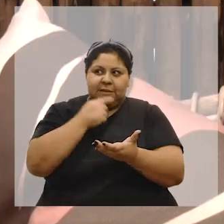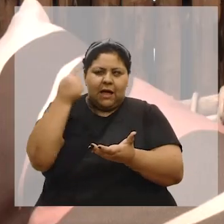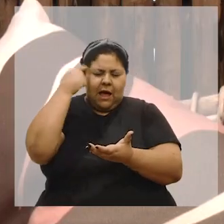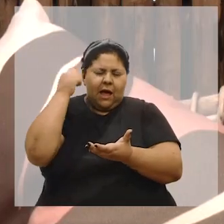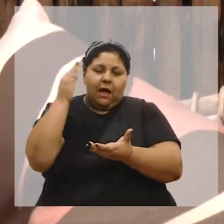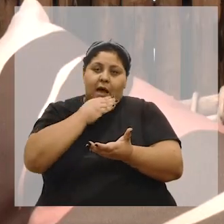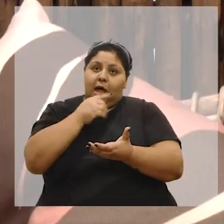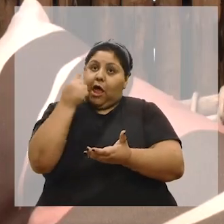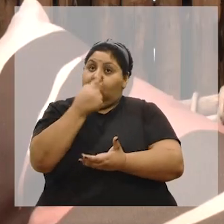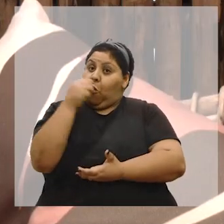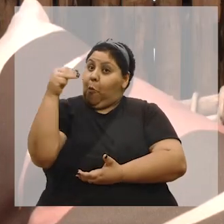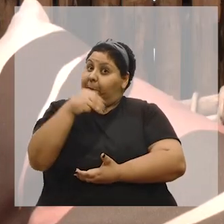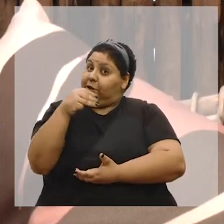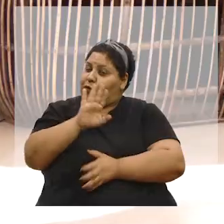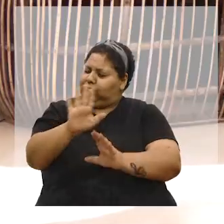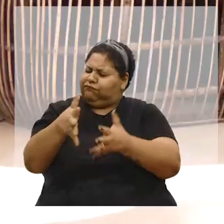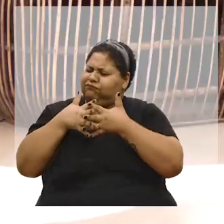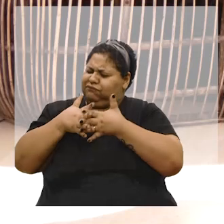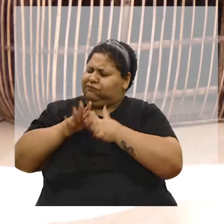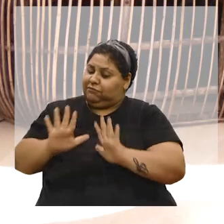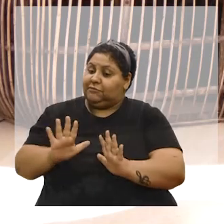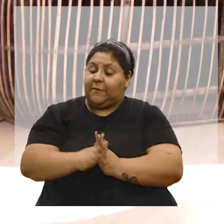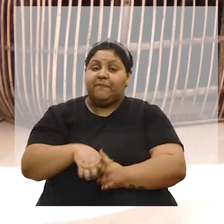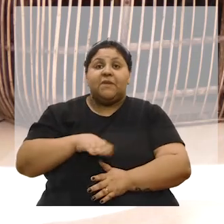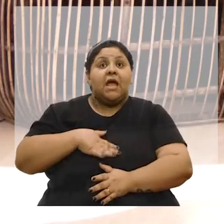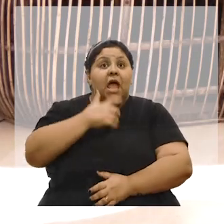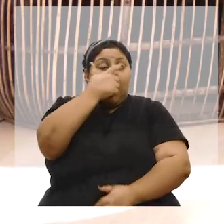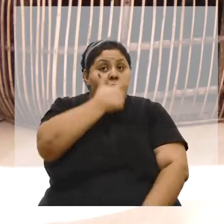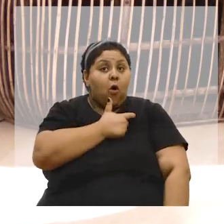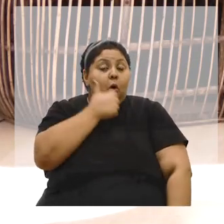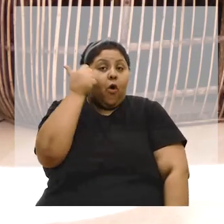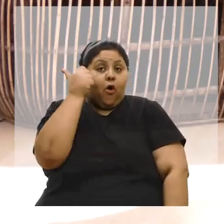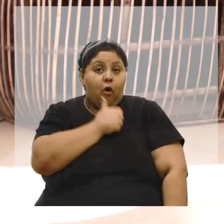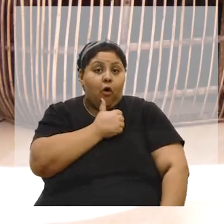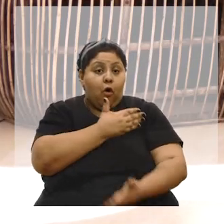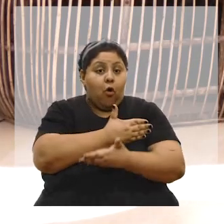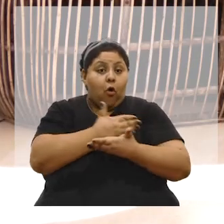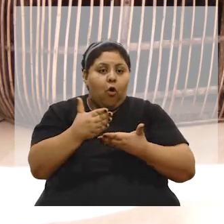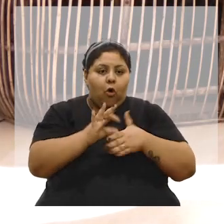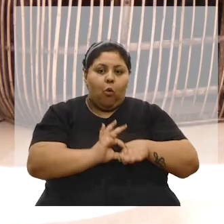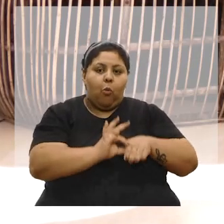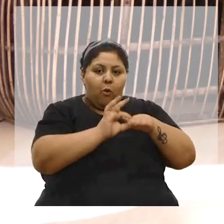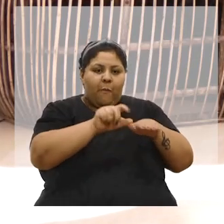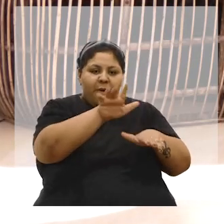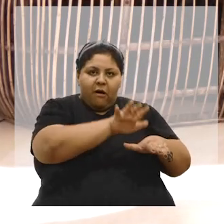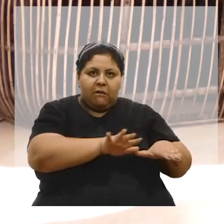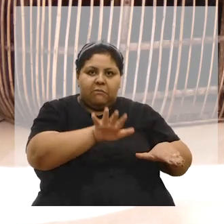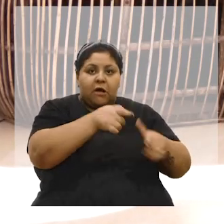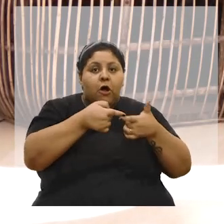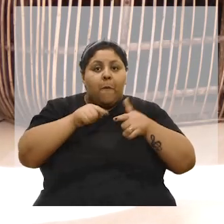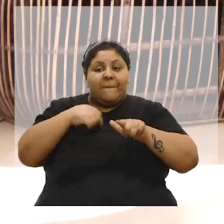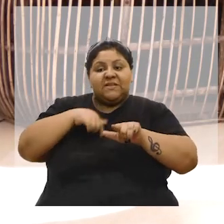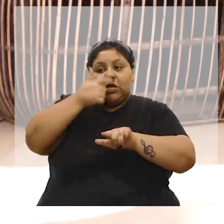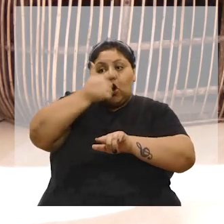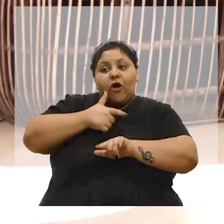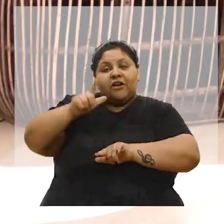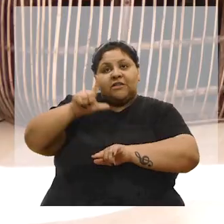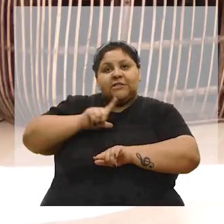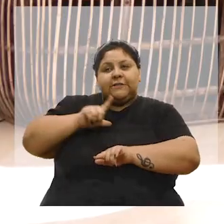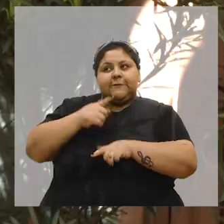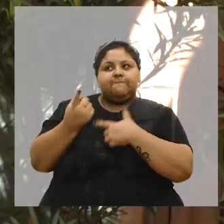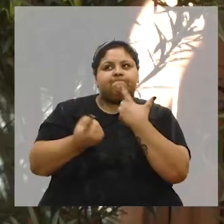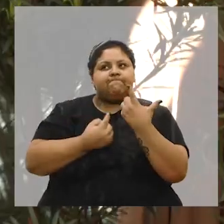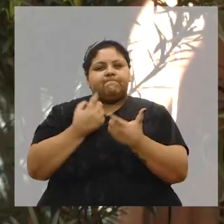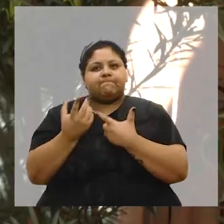A receita em 1 minuto, é o caos. Eu concordo com a André. Eu acho que as mulheres também vão começar a dominar essa área. Mas eu acho